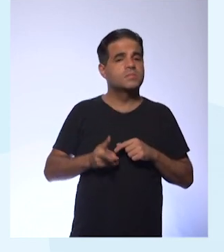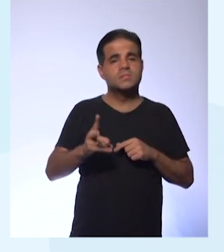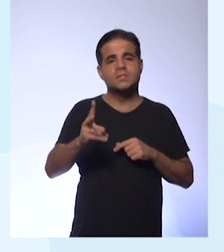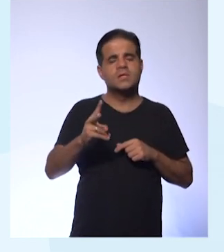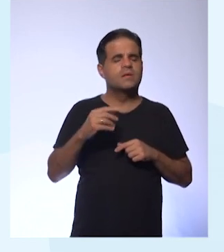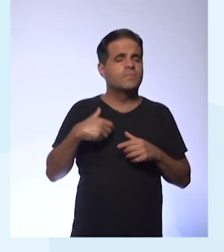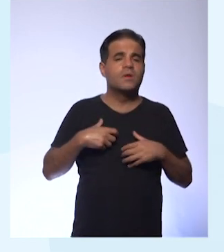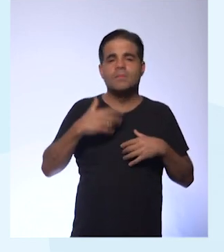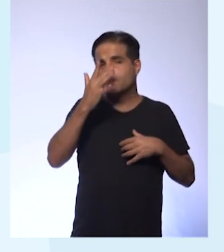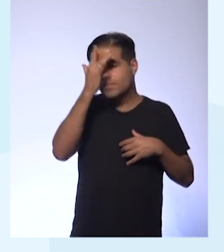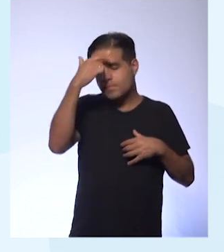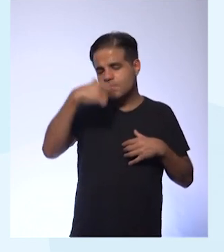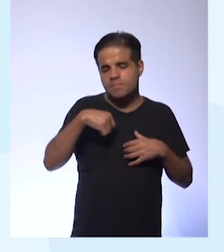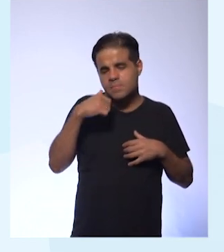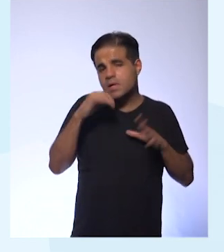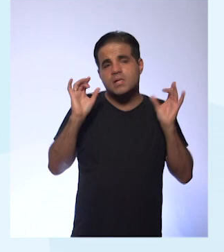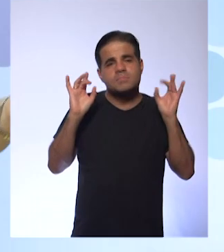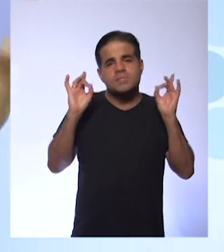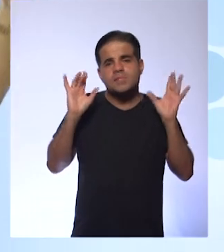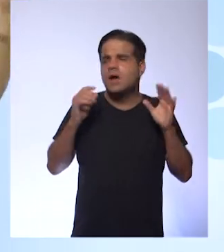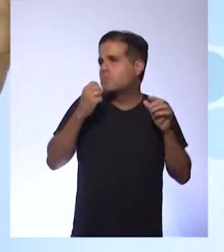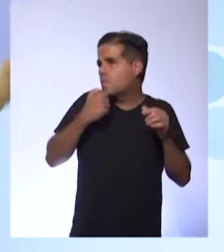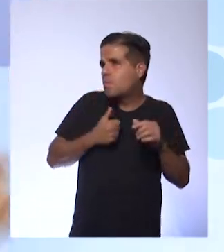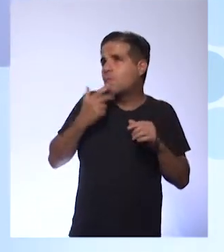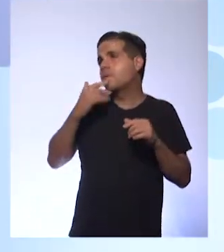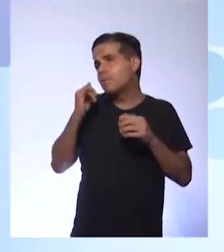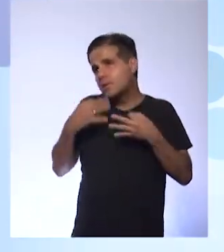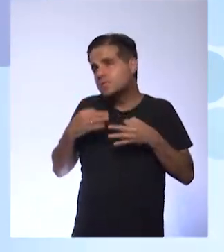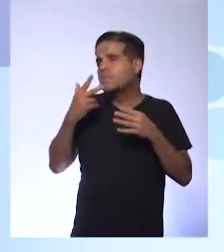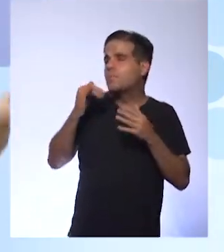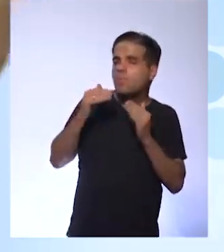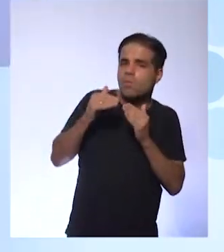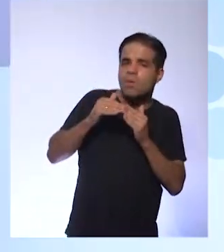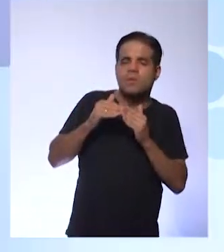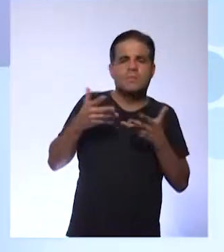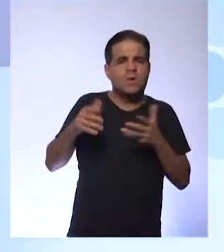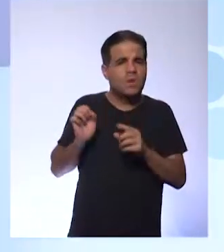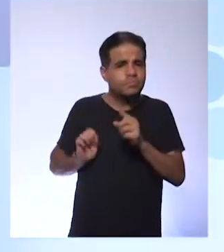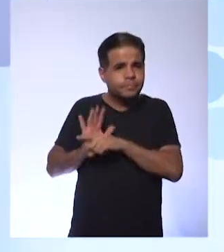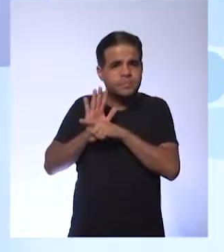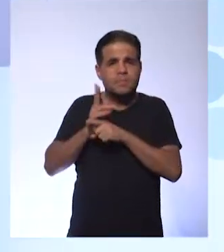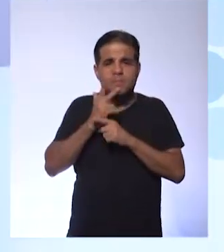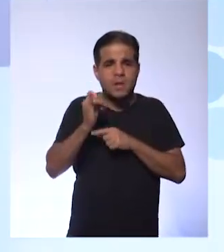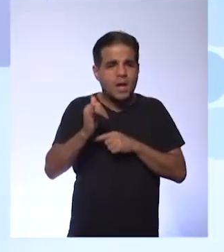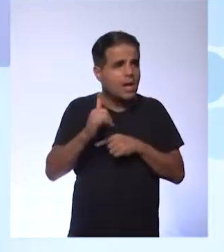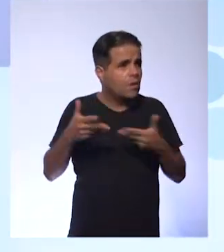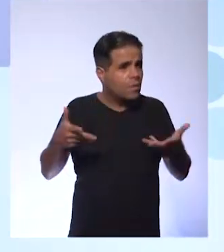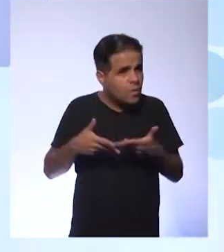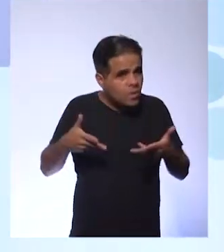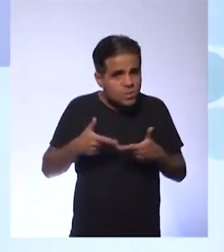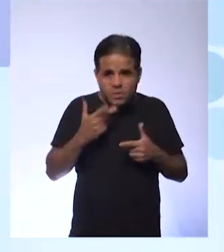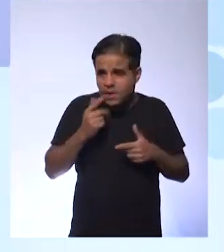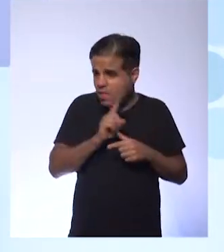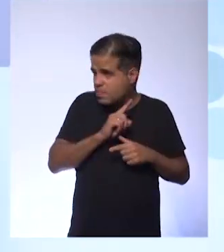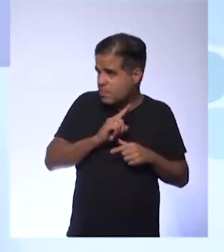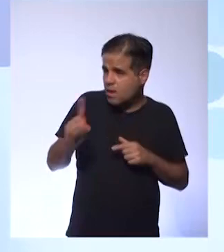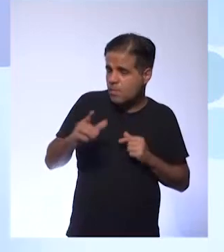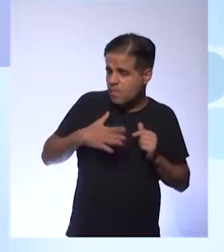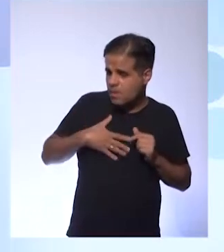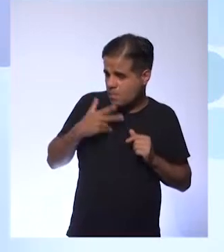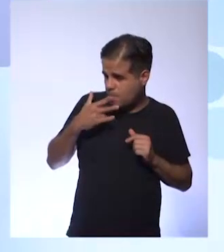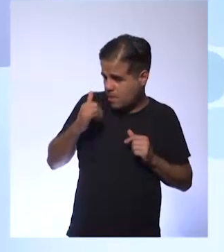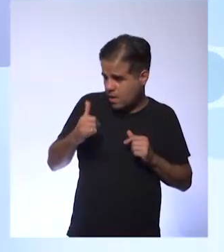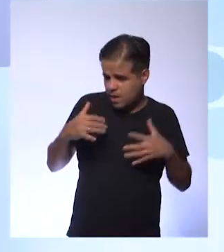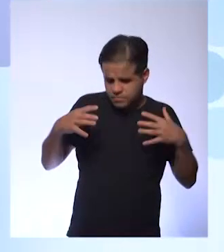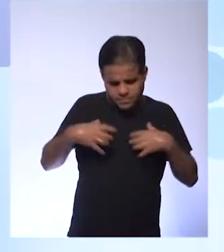era queridinha, eu sempre falava, tá bom, papai, tá bom. Agora que desobedeci ao meu pai, hoje que eu falei não para ele,